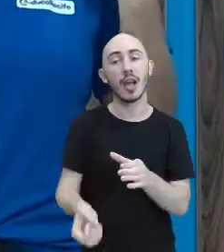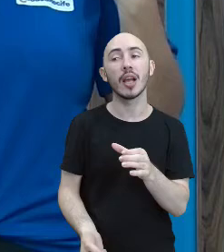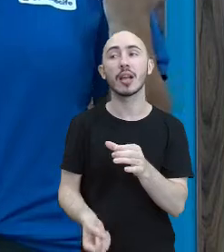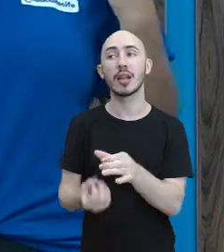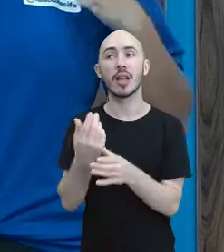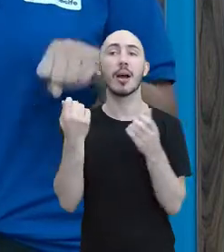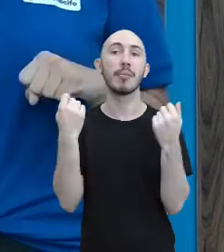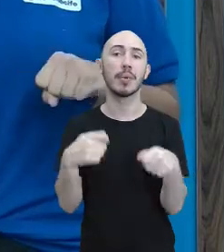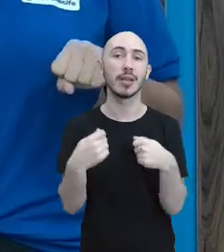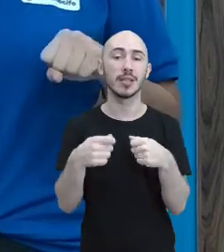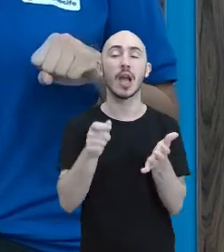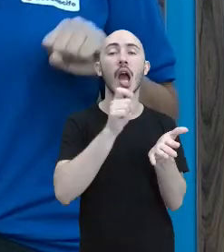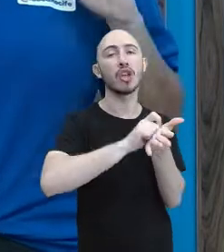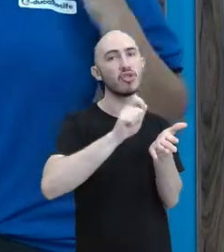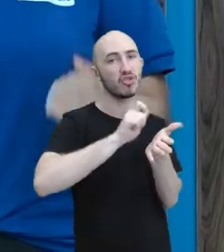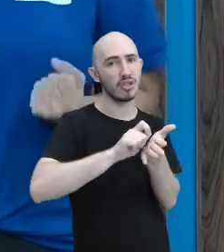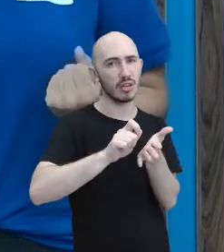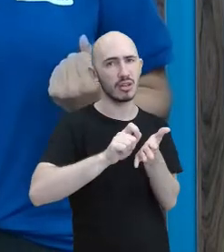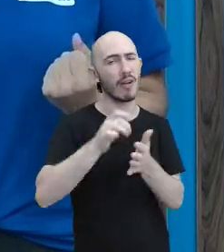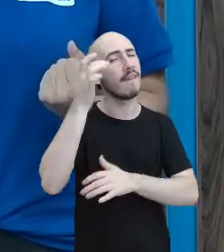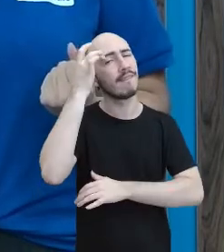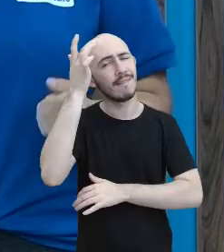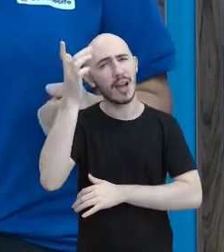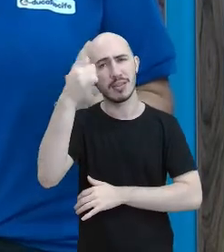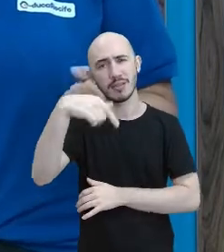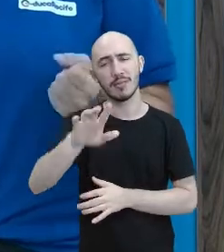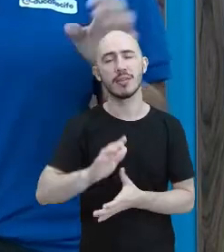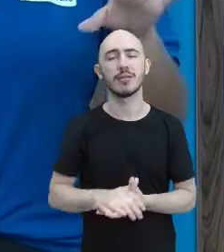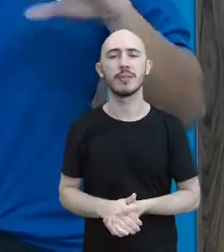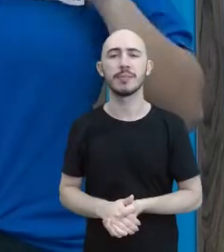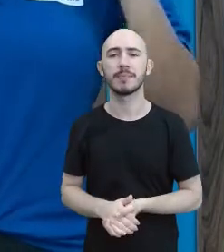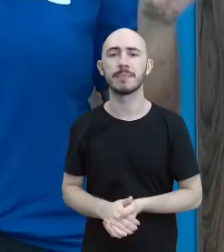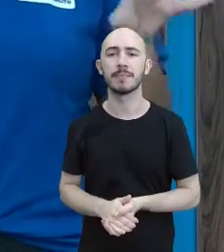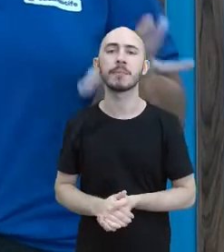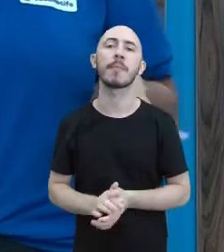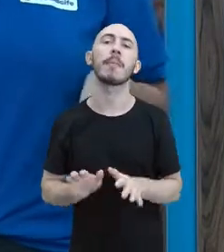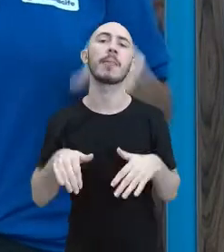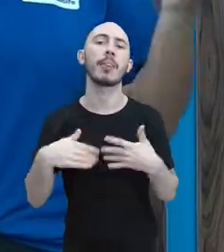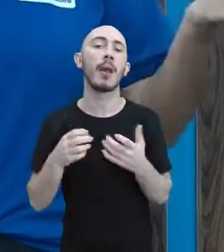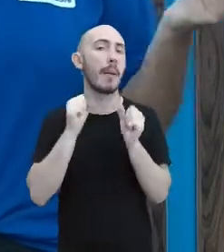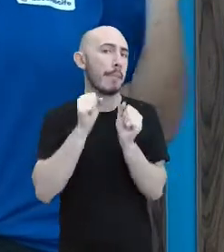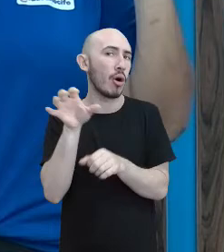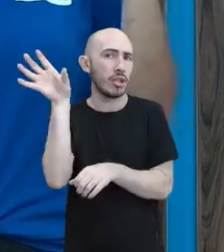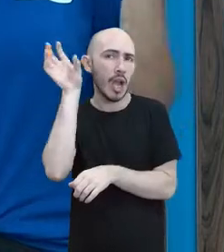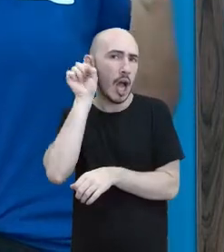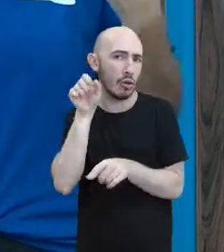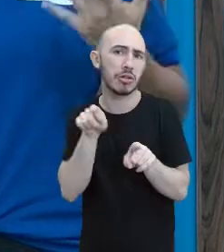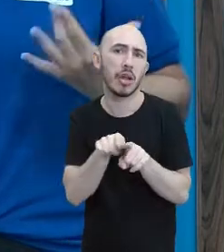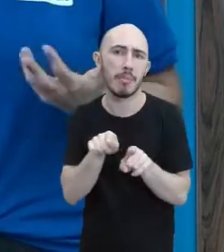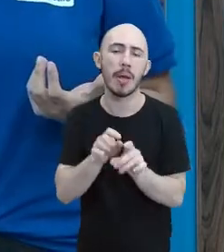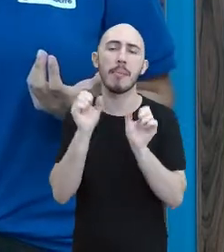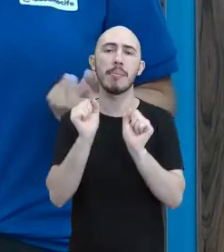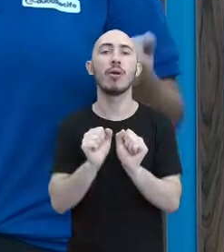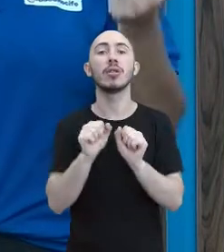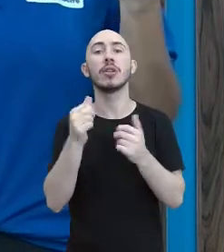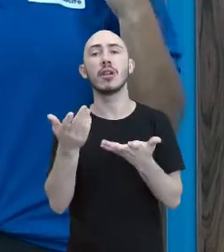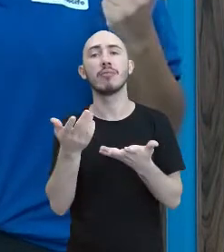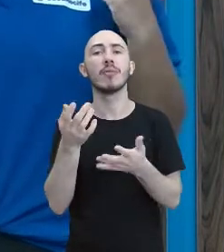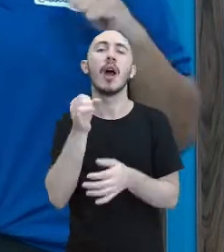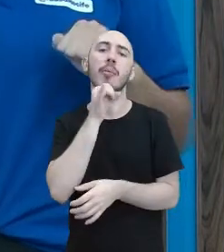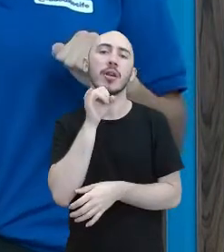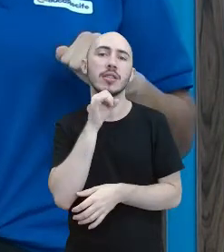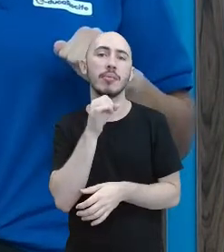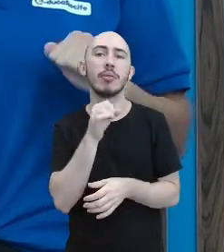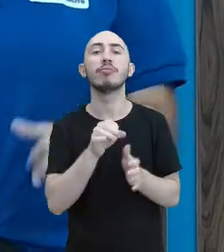um tutorial escrito, que é um pouco mais fácil, né? Ou em áudio. Quem sabe vocês produzem o texto e gravam